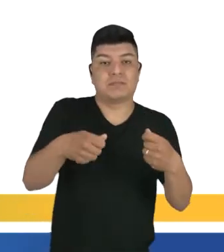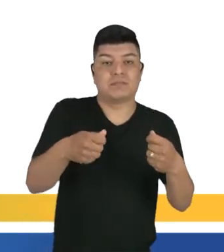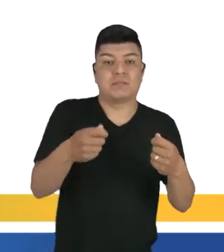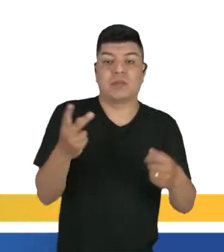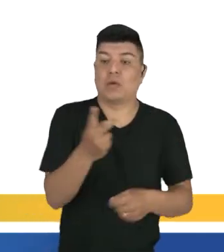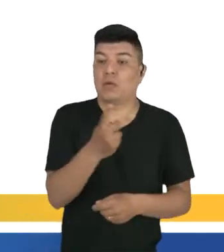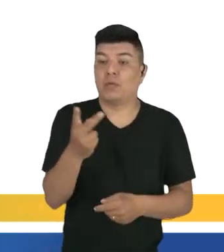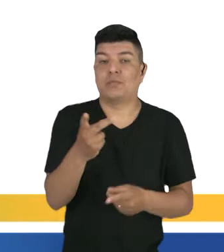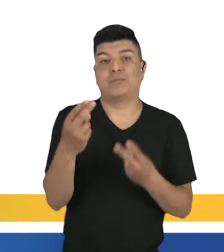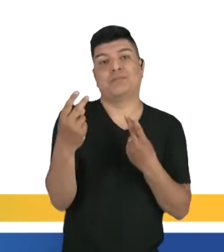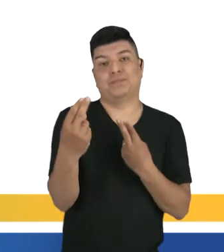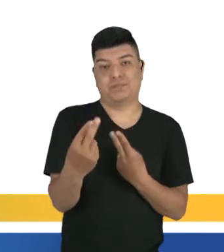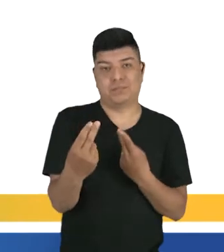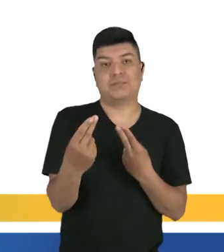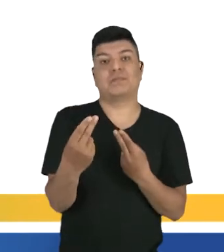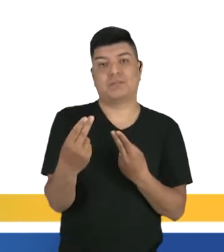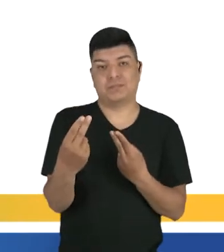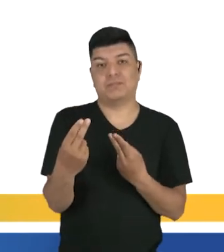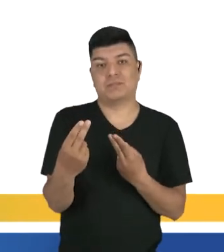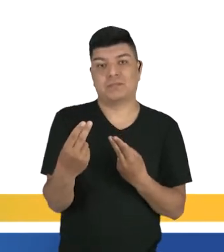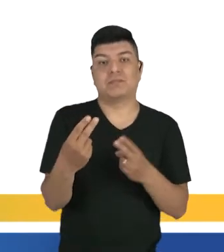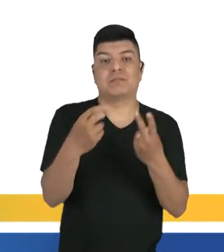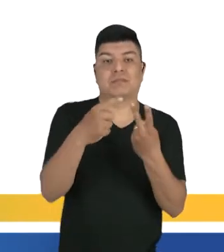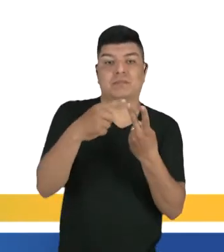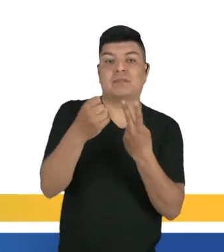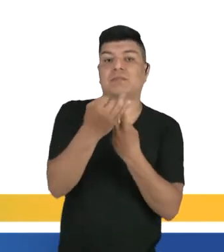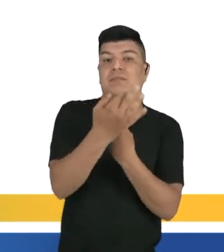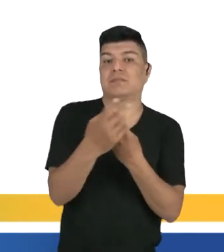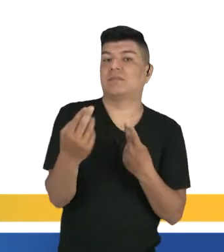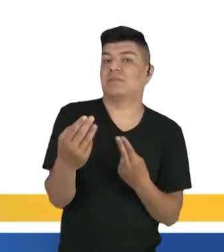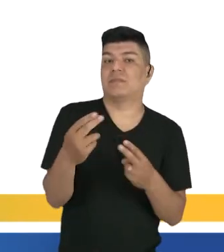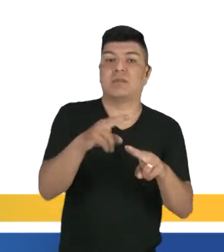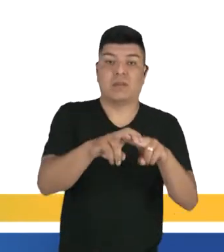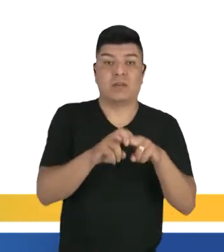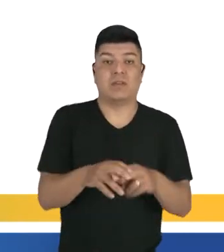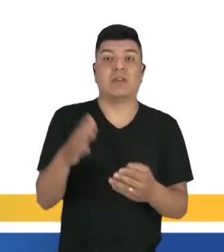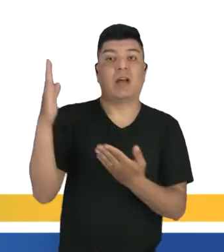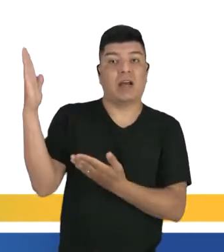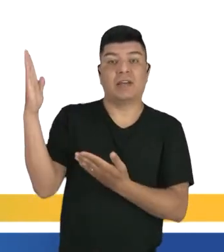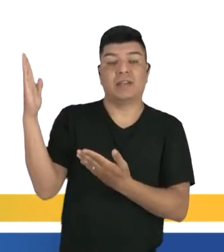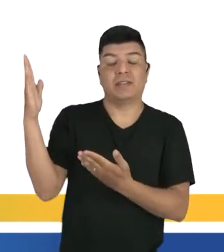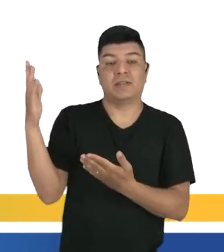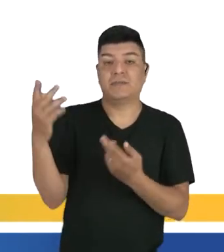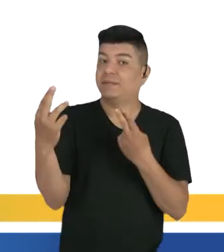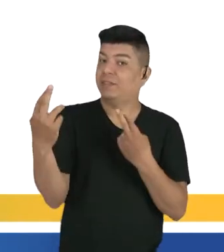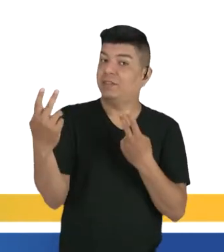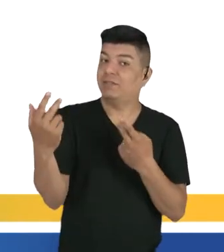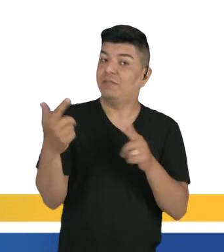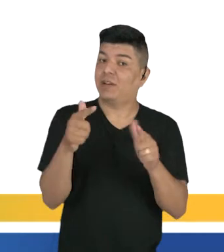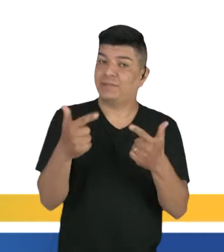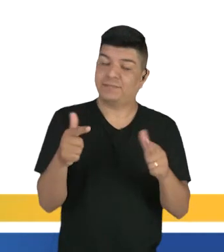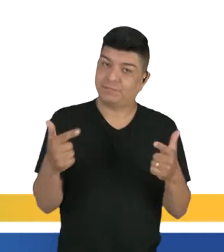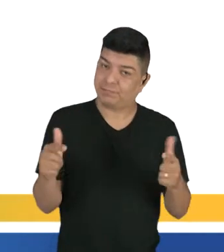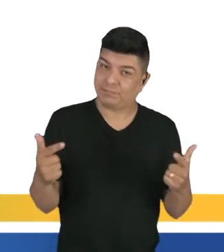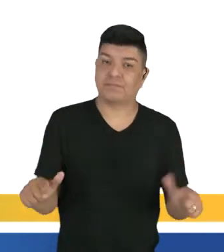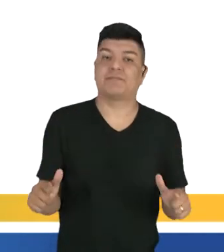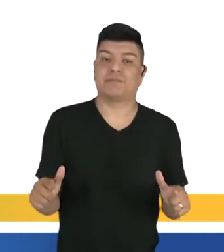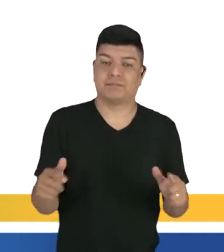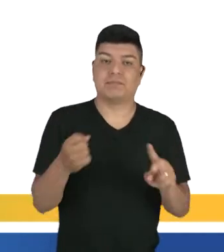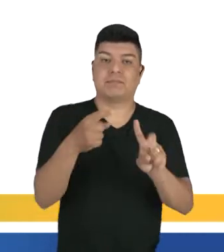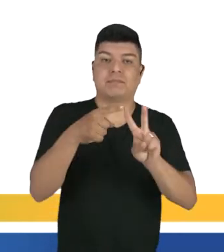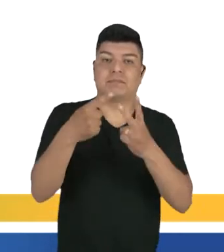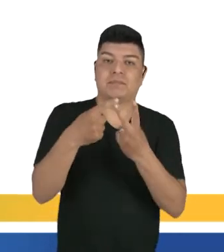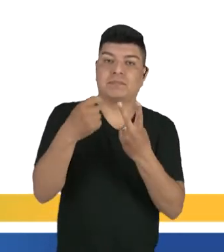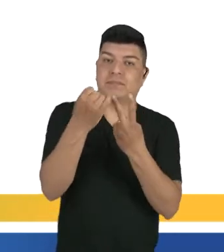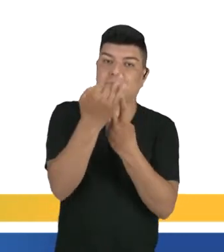os mesmos radicandos para serem radicais semelhantes. Portanto, nesse primeiro caso aí nós não temos um par de